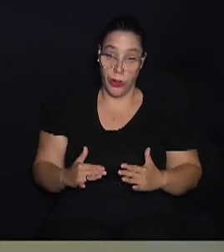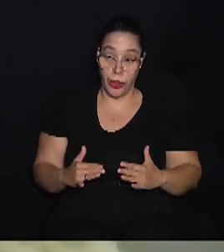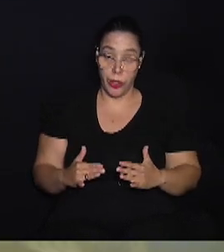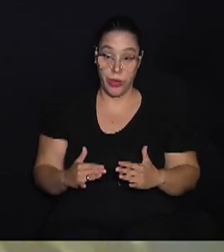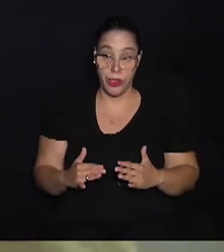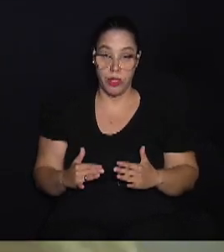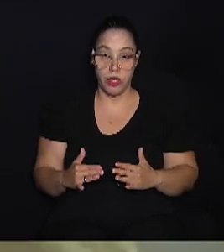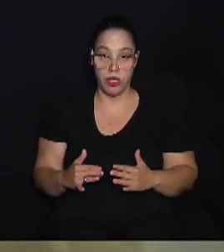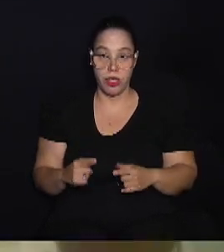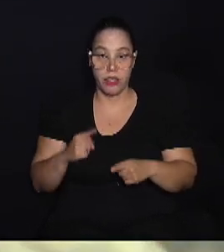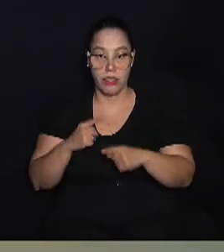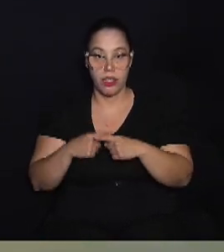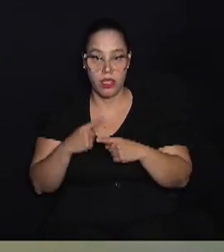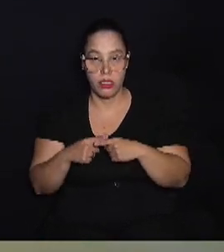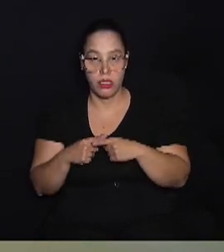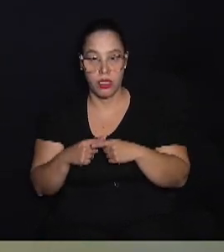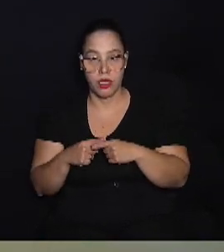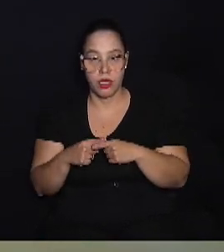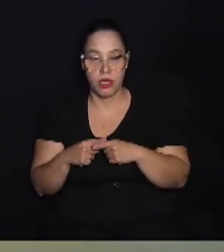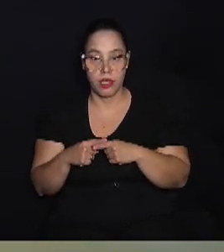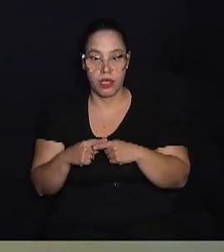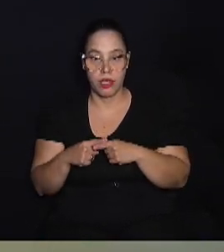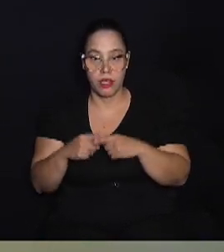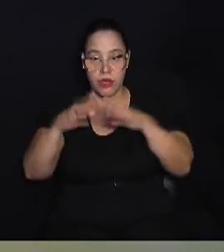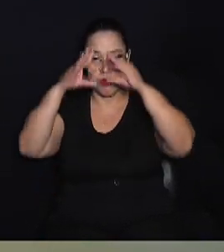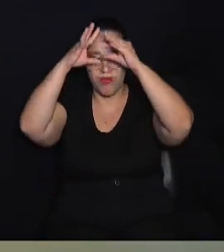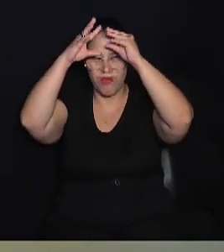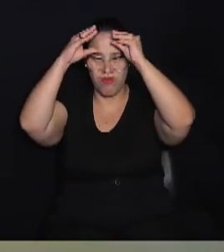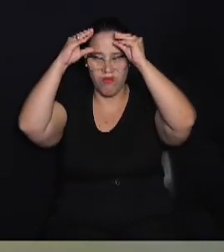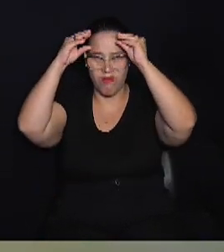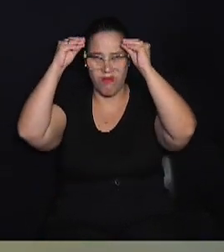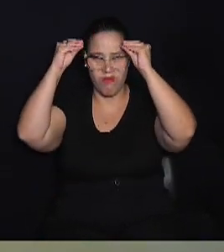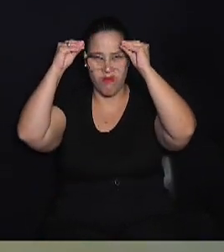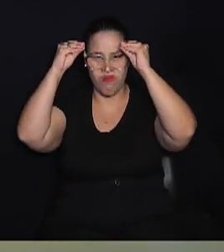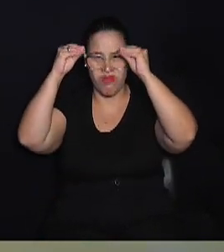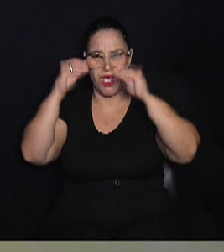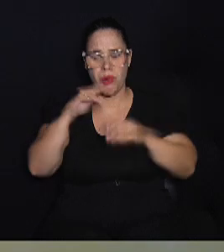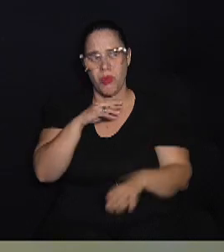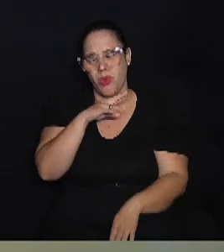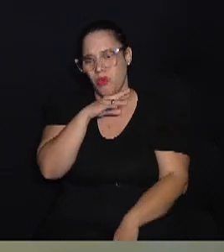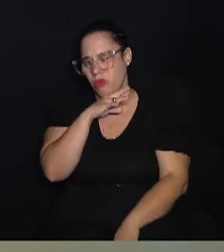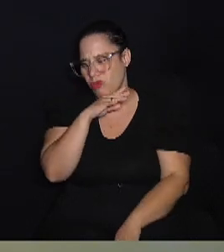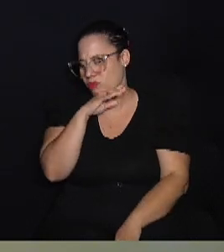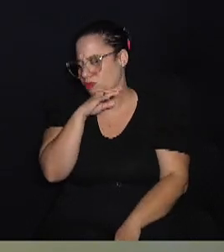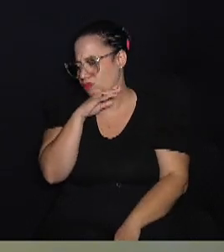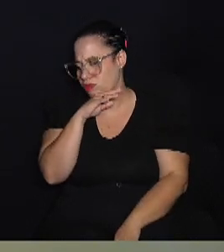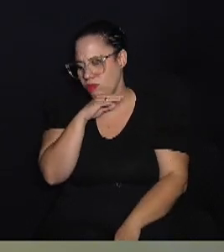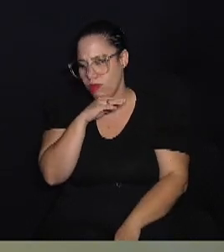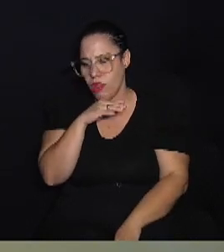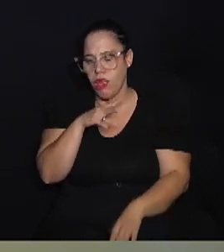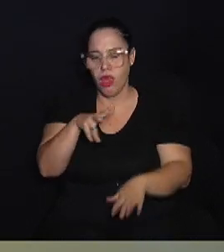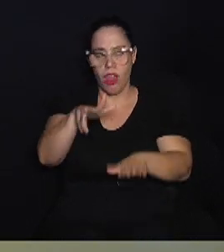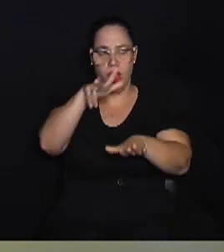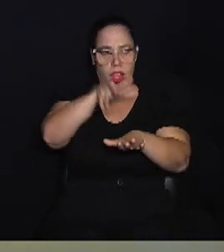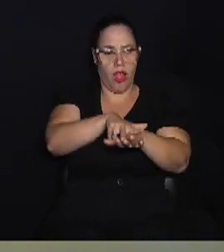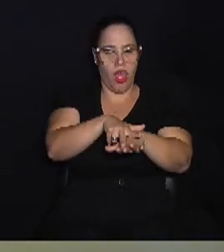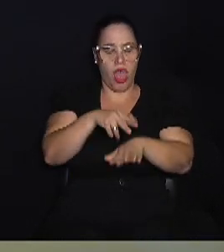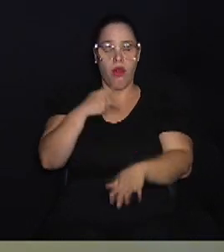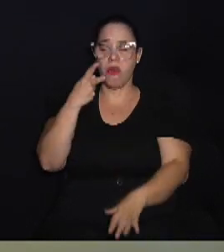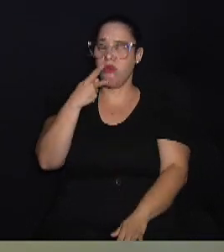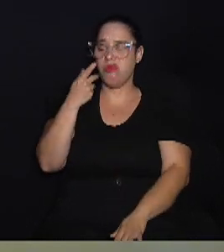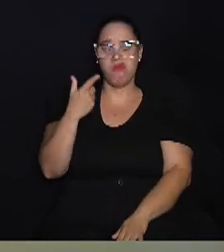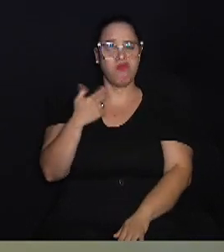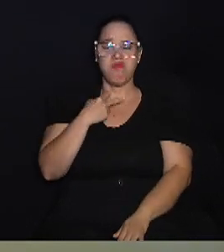né? Porque as últimas fases do quadro demencial é muito ruim. Muitos pacientes vão ficar acamados, não falam mais,